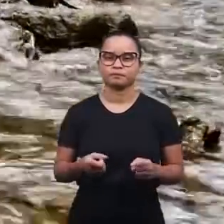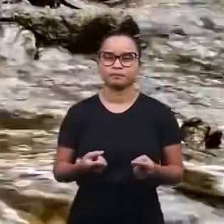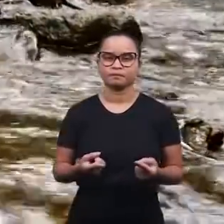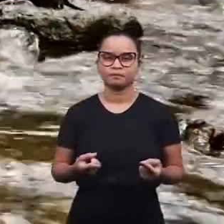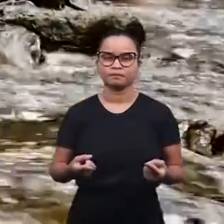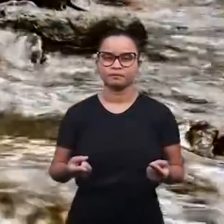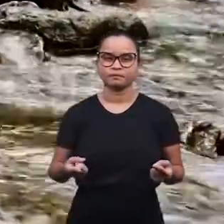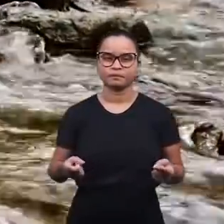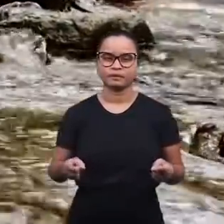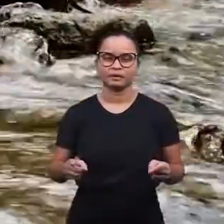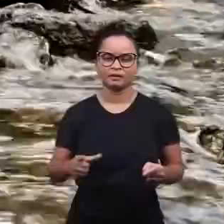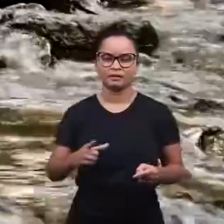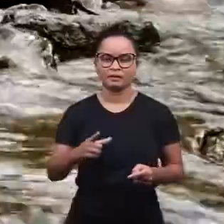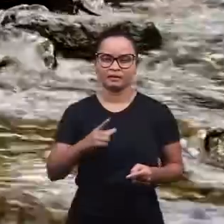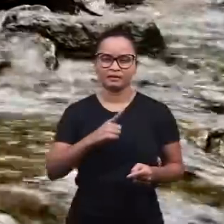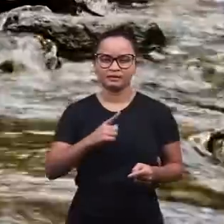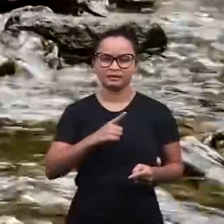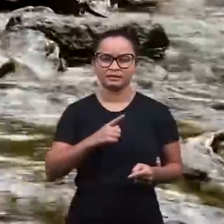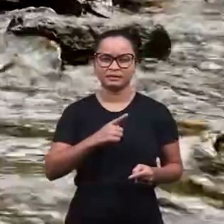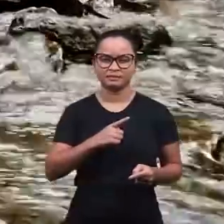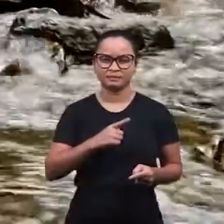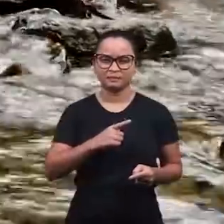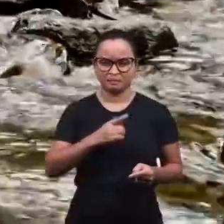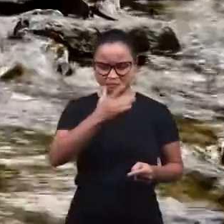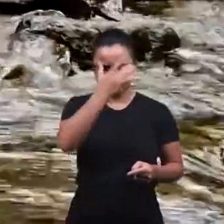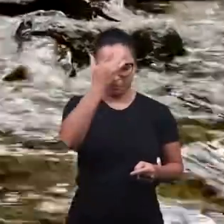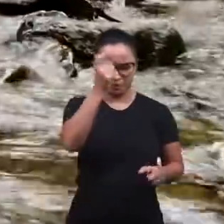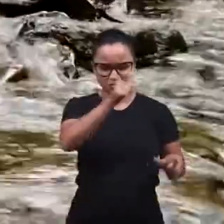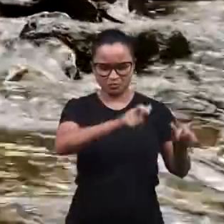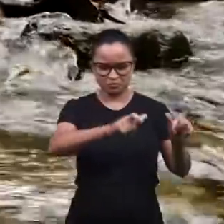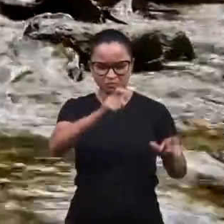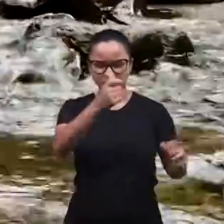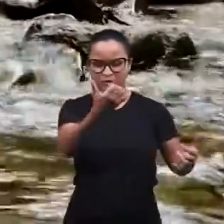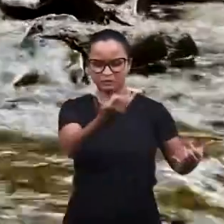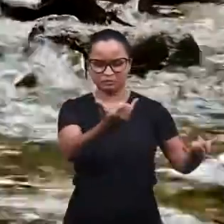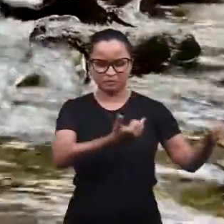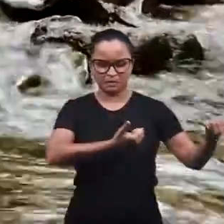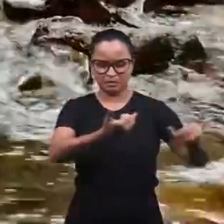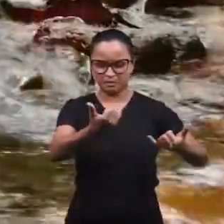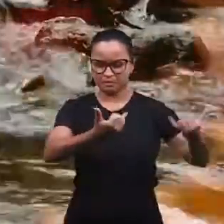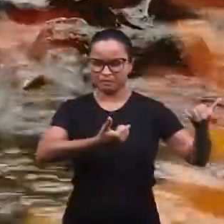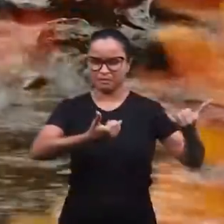Só uma voz me basta